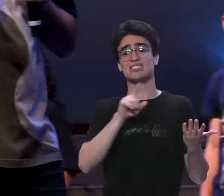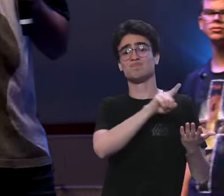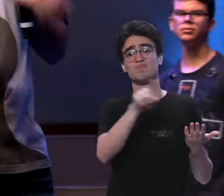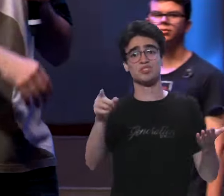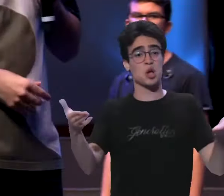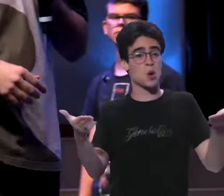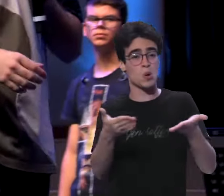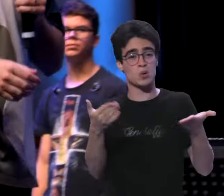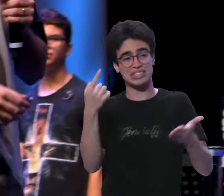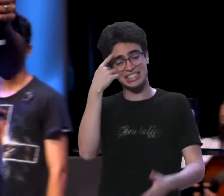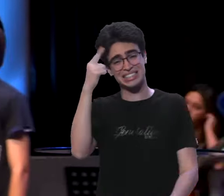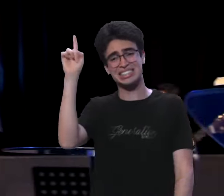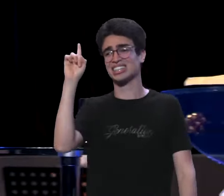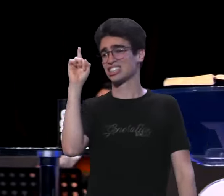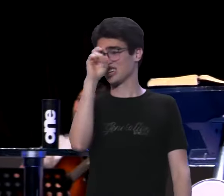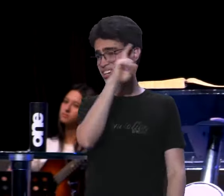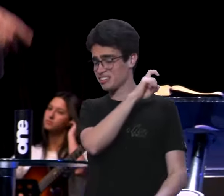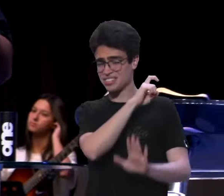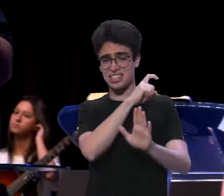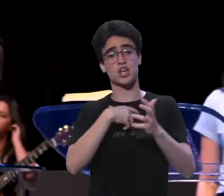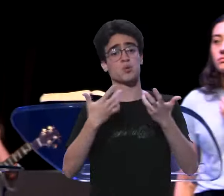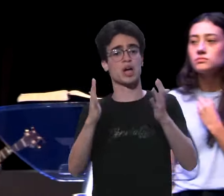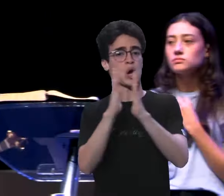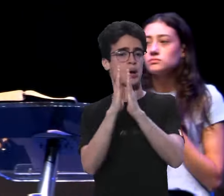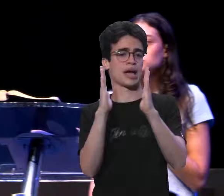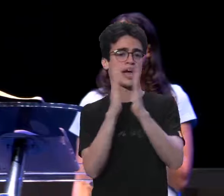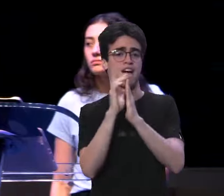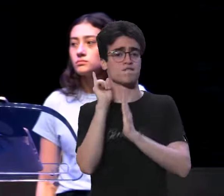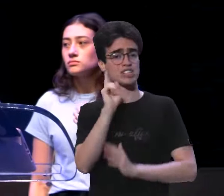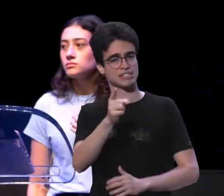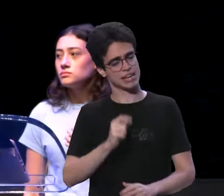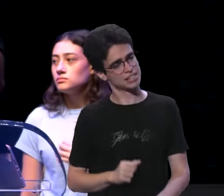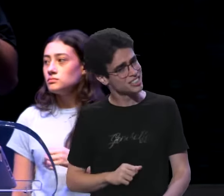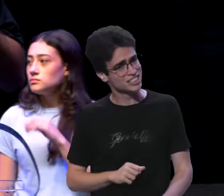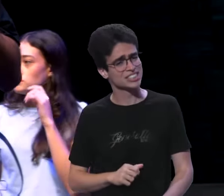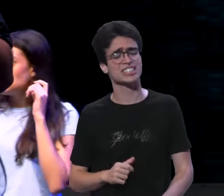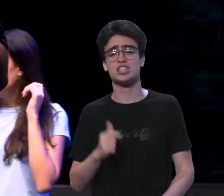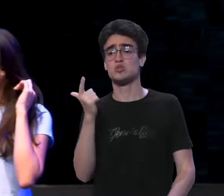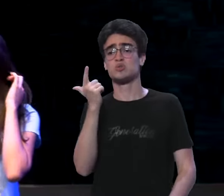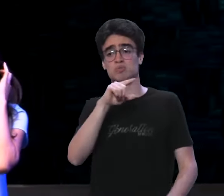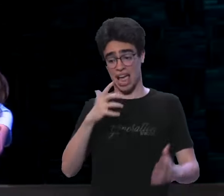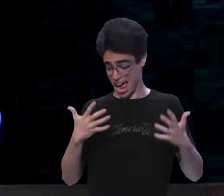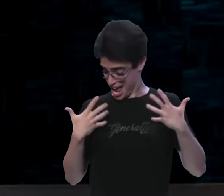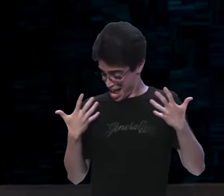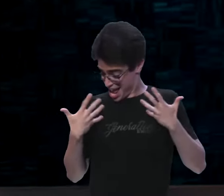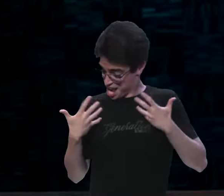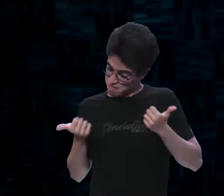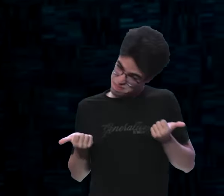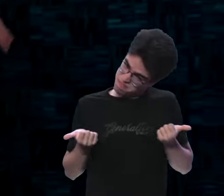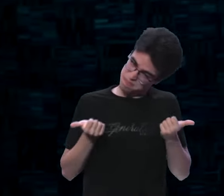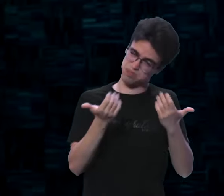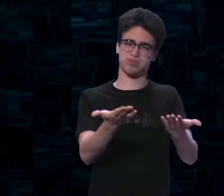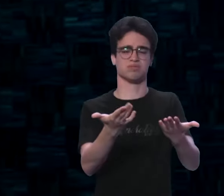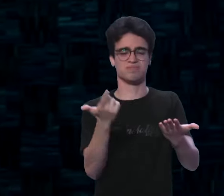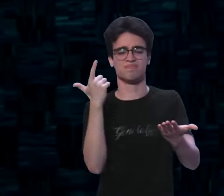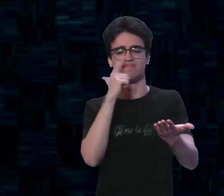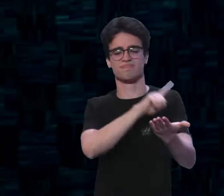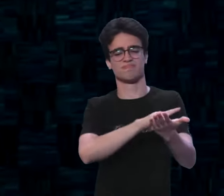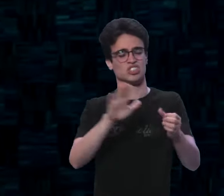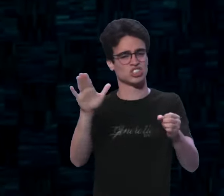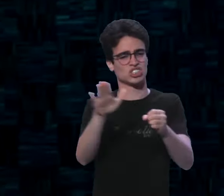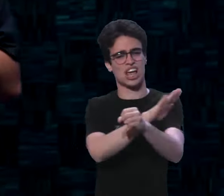difícil essa semana, eu quero orar pela sua vida, para essa alegria invadir a sua casa essa semana.